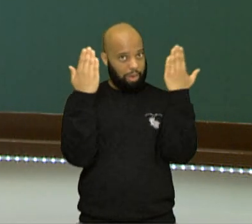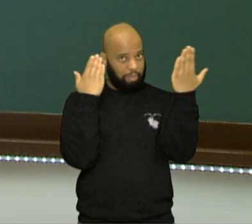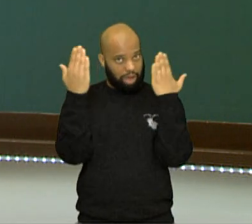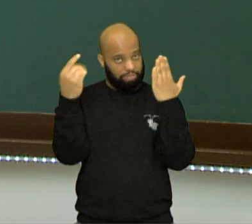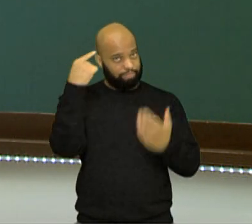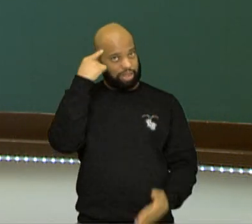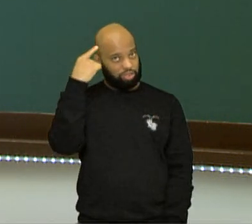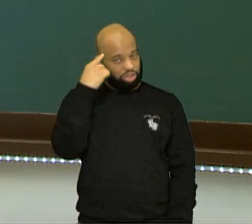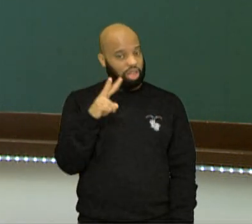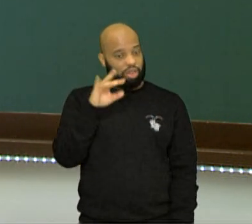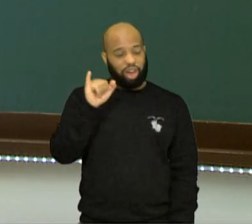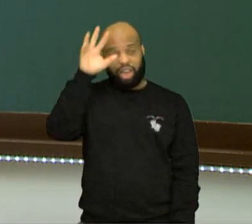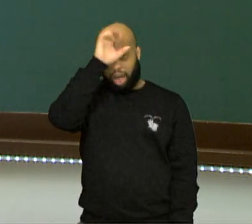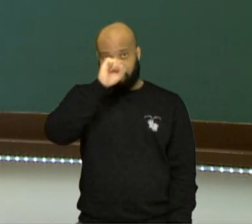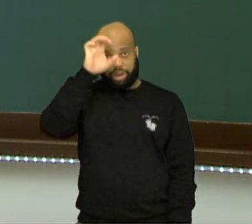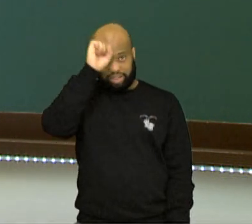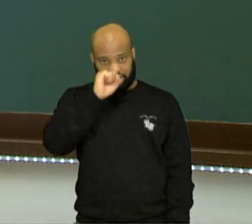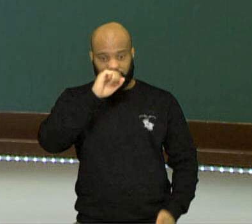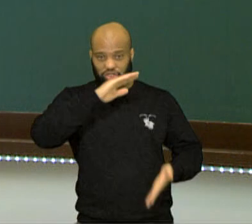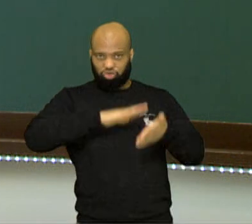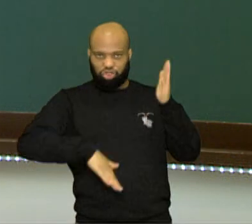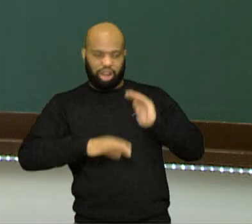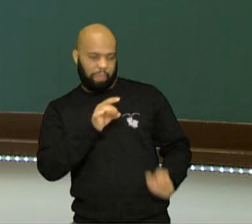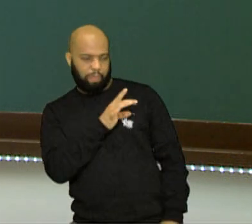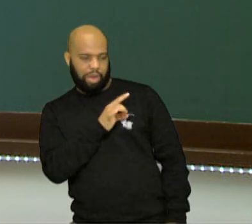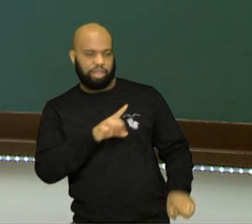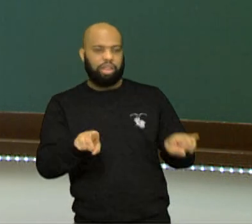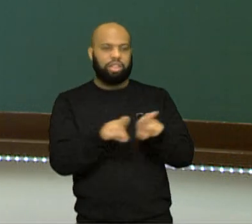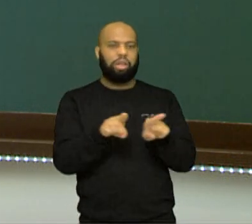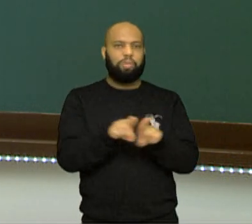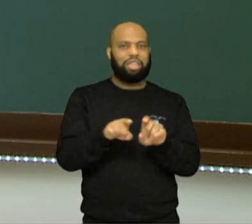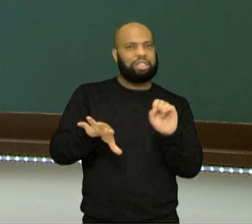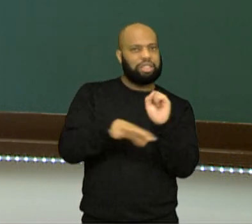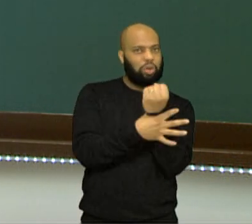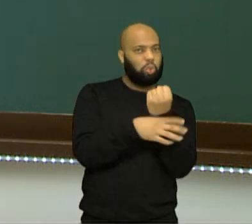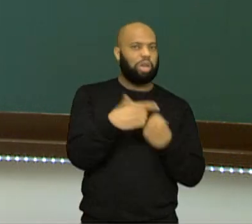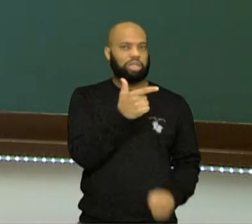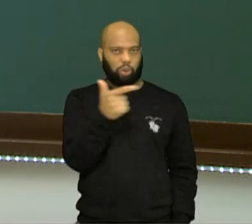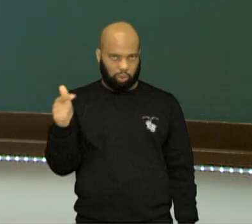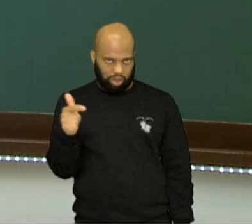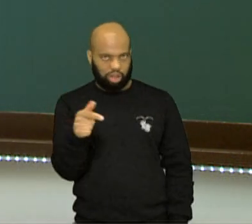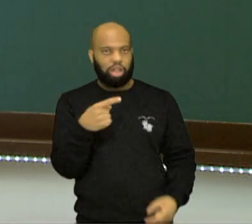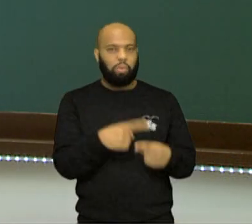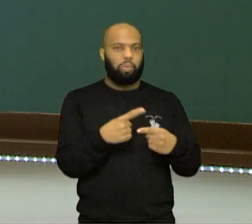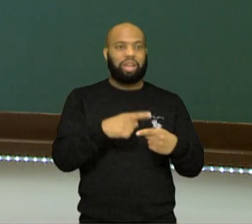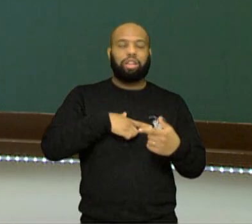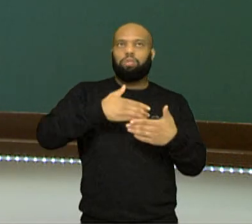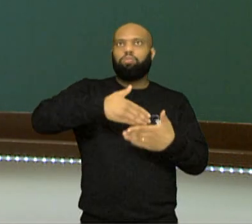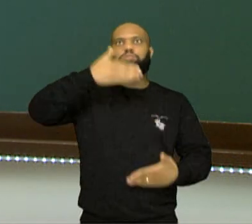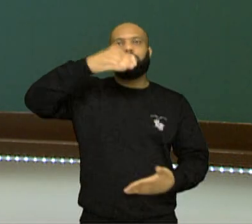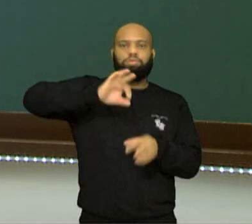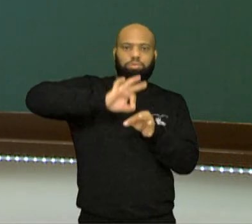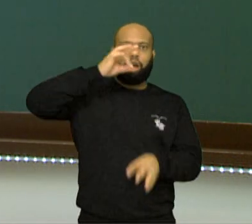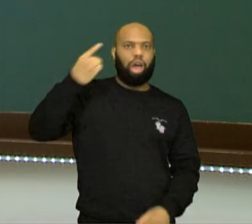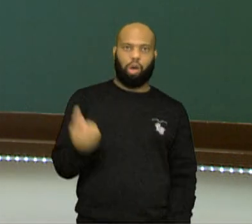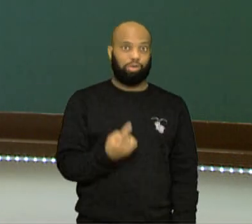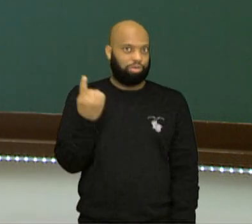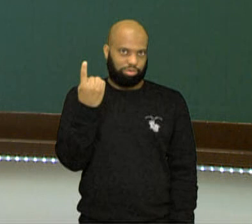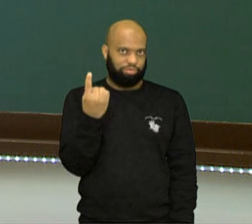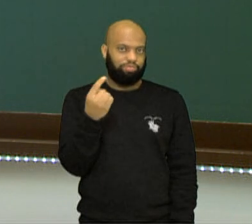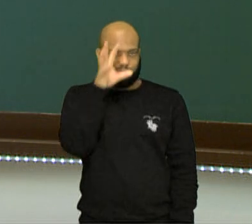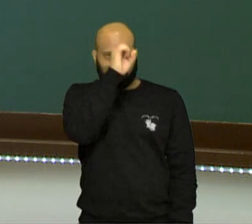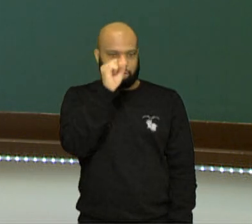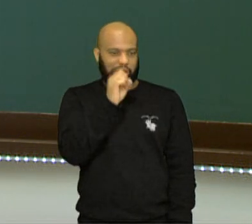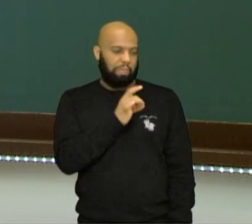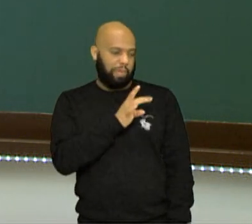a lidar com medos e inseguranças, a começar já pela altura das paredes que eu vou ter que vencer, tá? Vou melhorar na